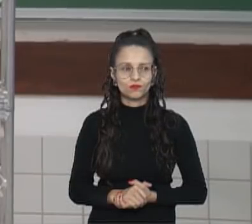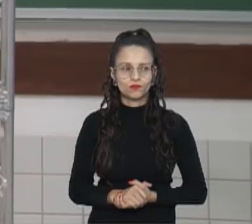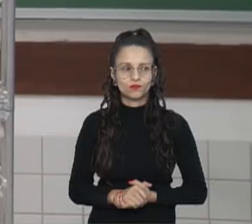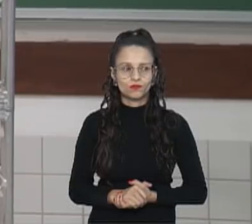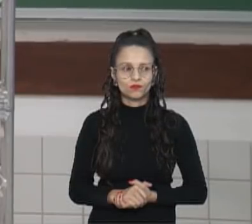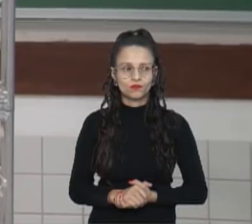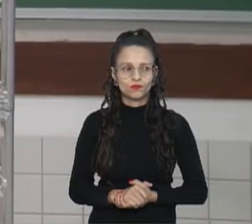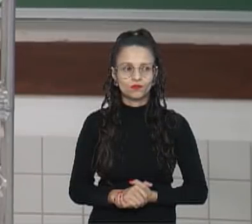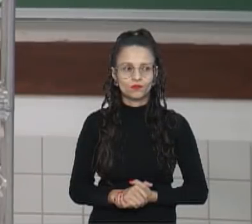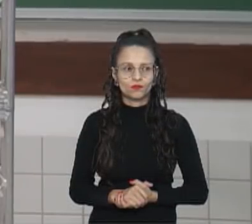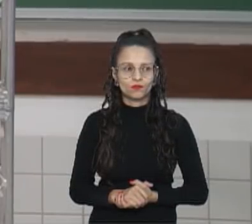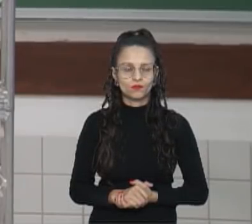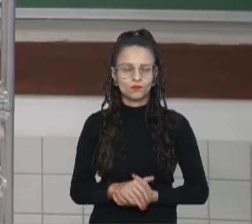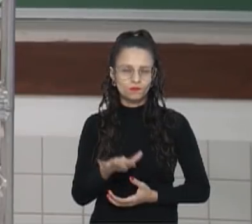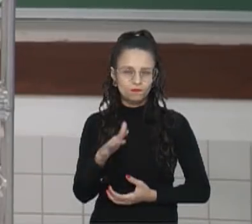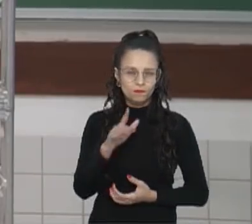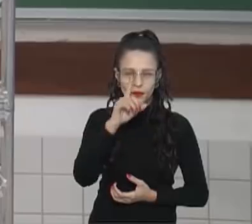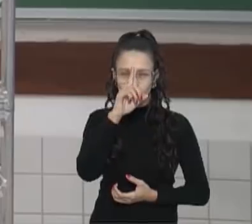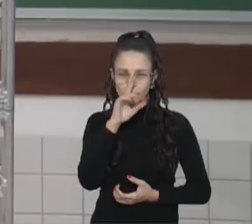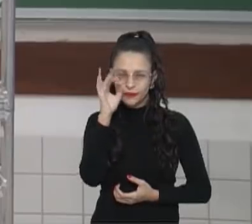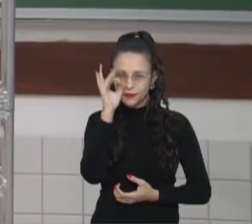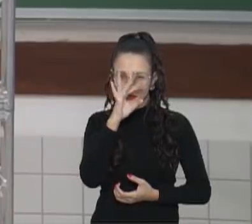Mais amarelinho, mais verdinho. Aqui.